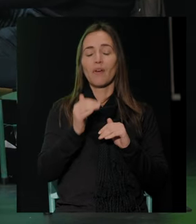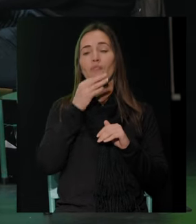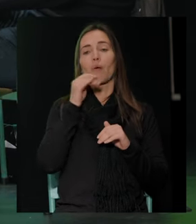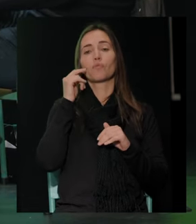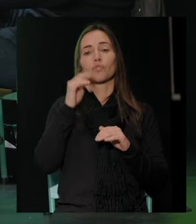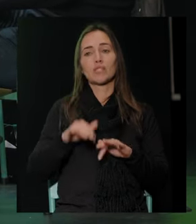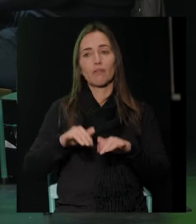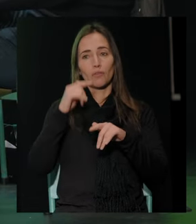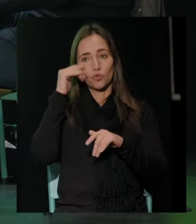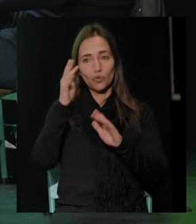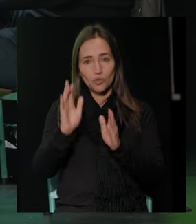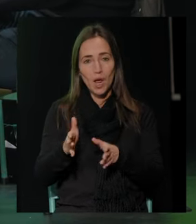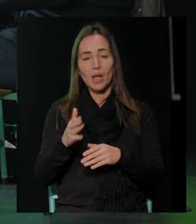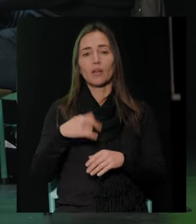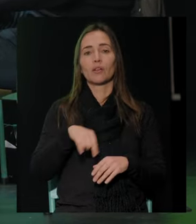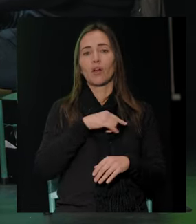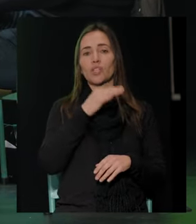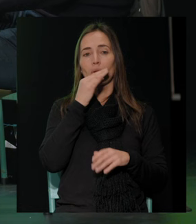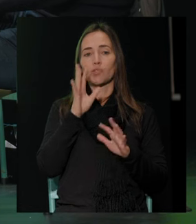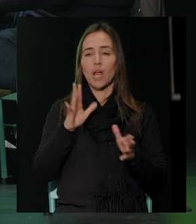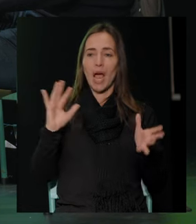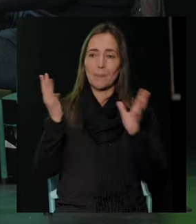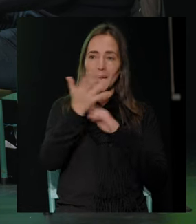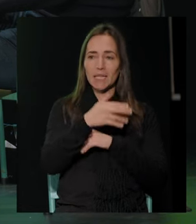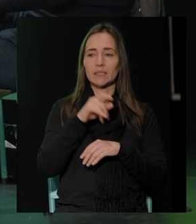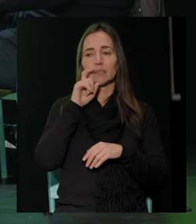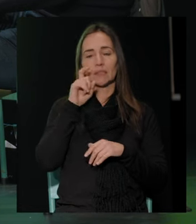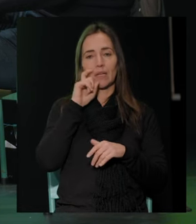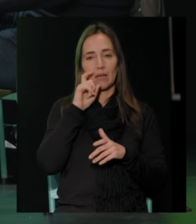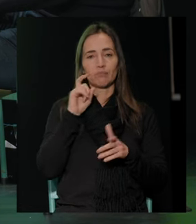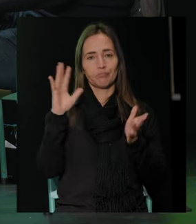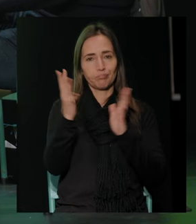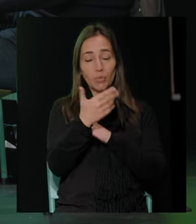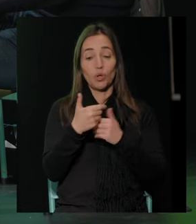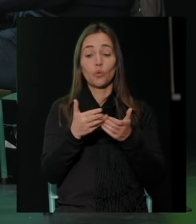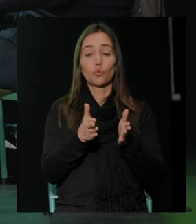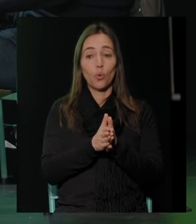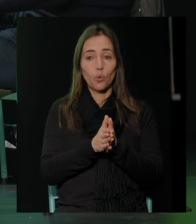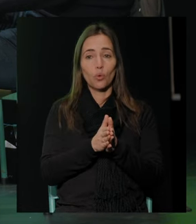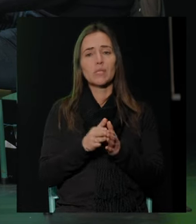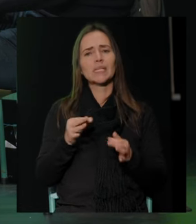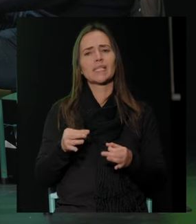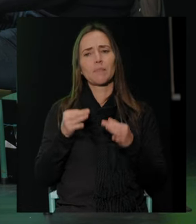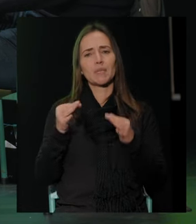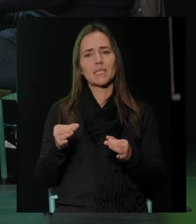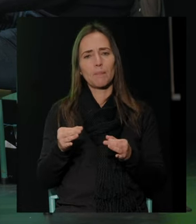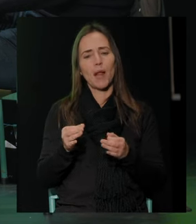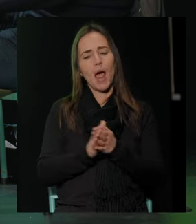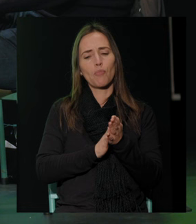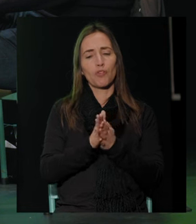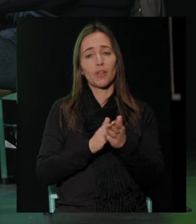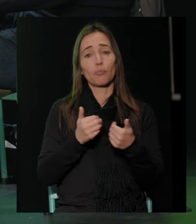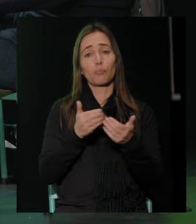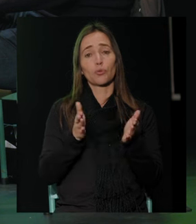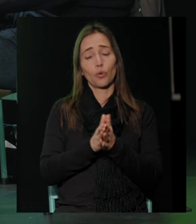sustentável, já falámos de ambiente, ecologia, mas tudo isto foi sendo usurpado por todos aqueles que se opunham